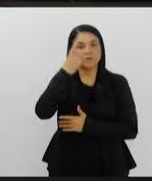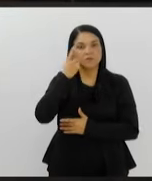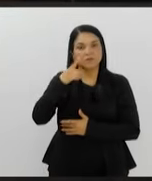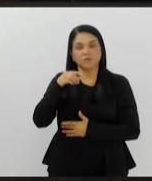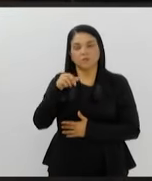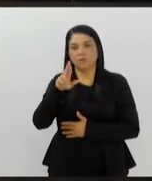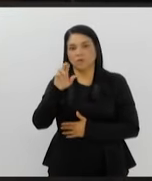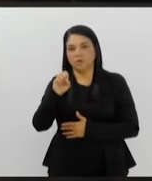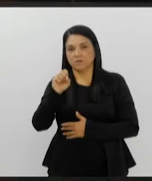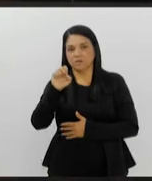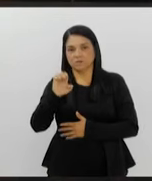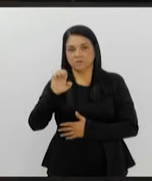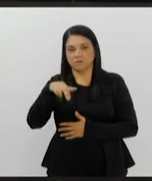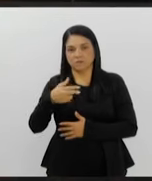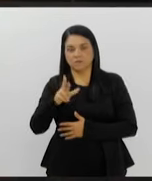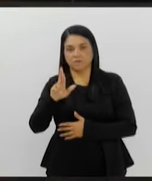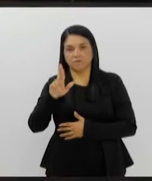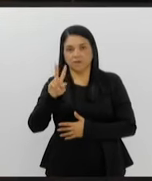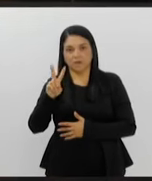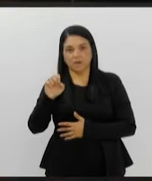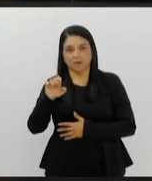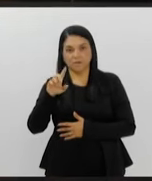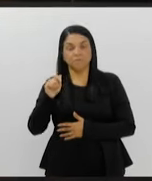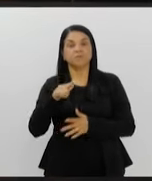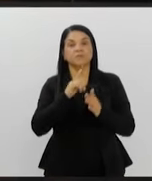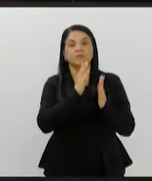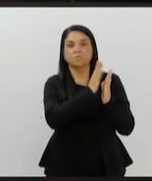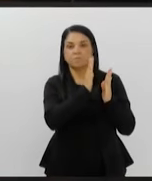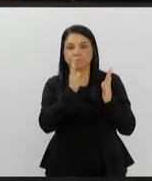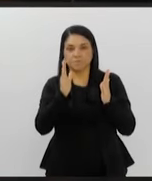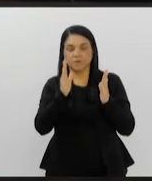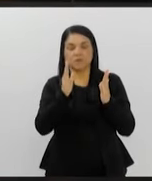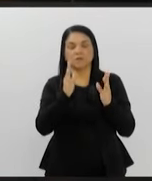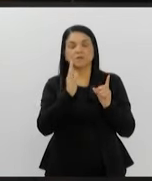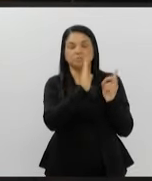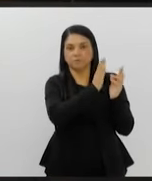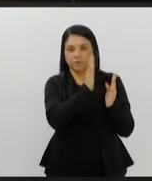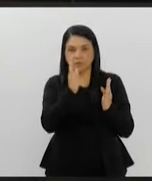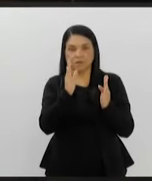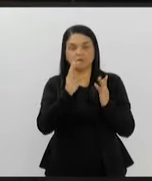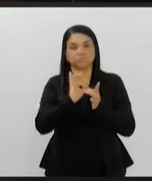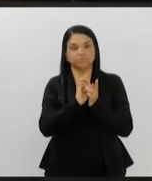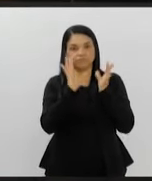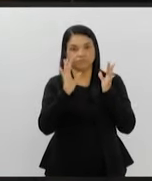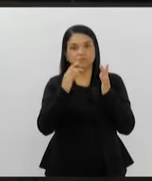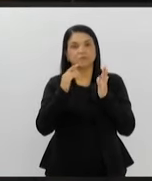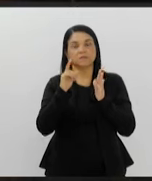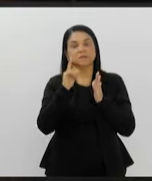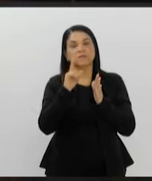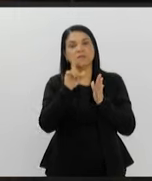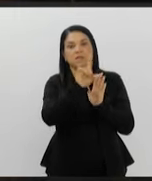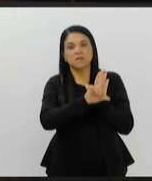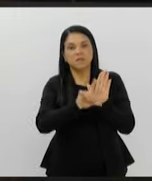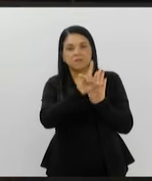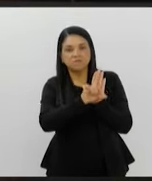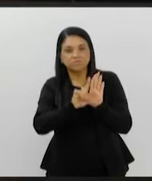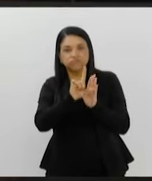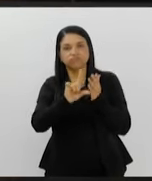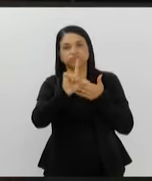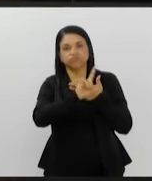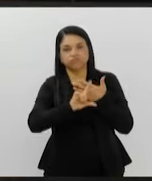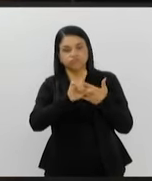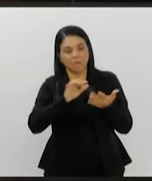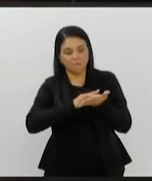Reis, que autoriza as bibliotecas públicas do Estado a disponibilizarem exemplares de livros e legislações em